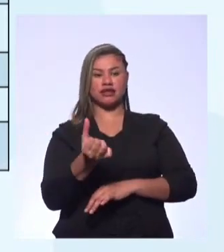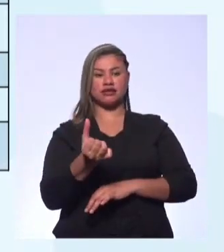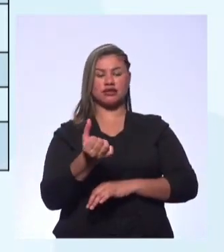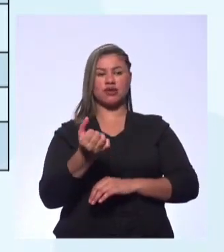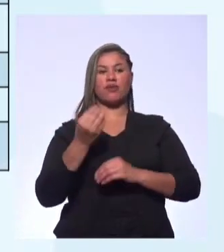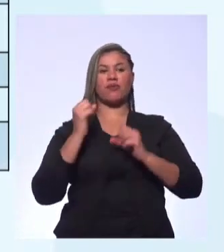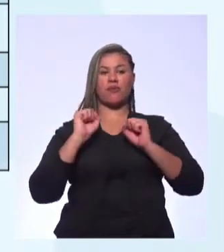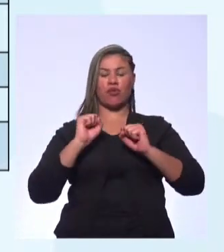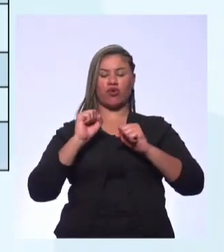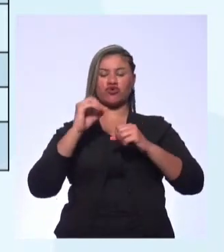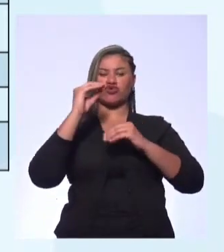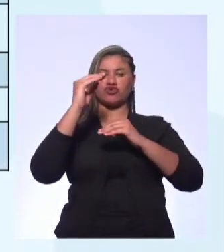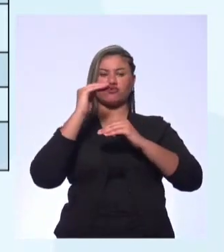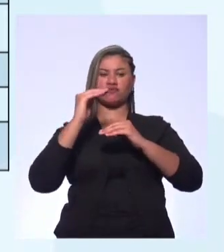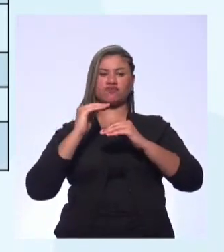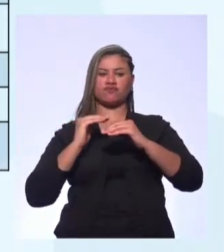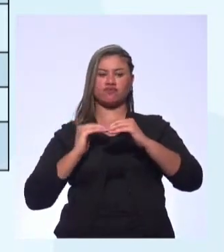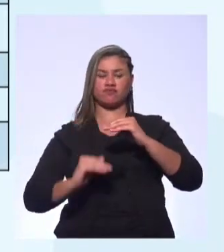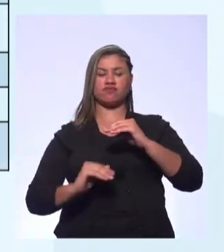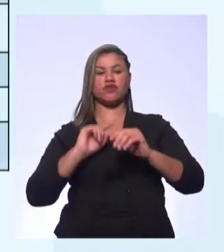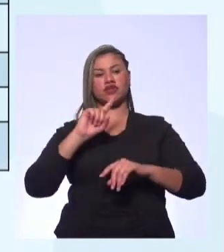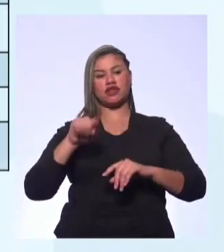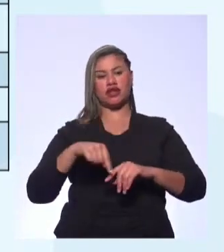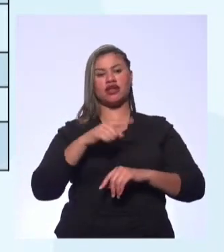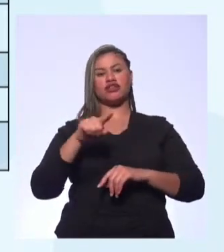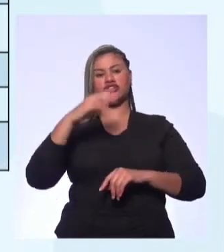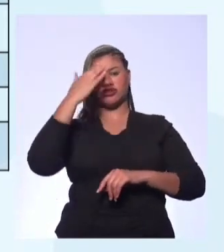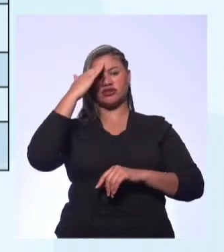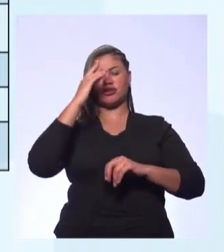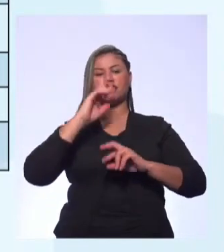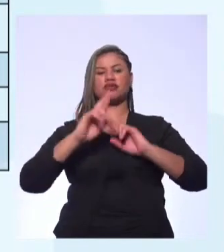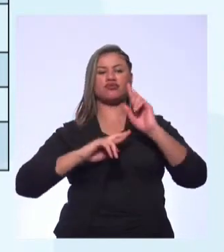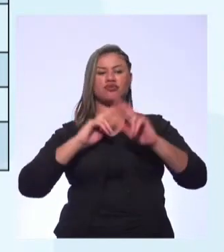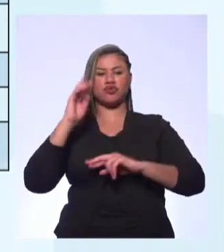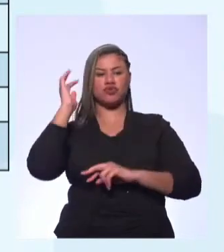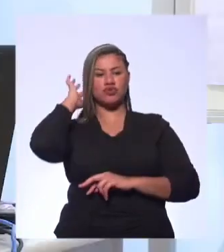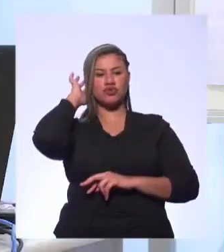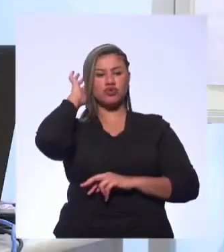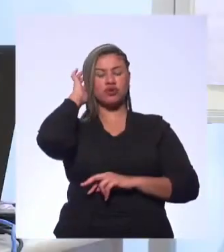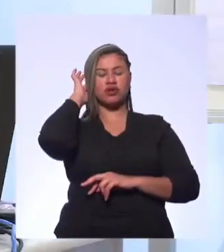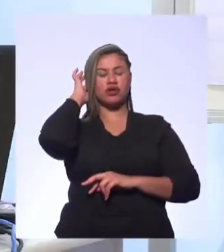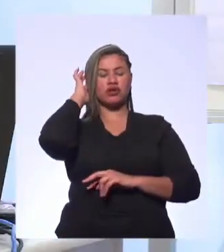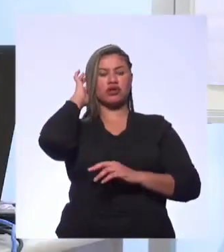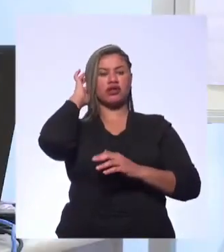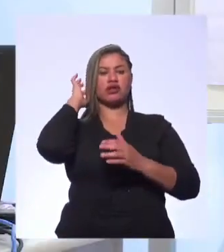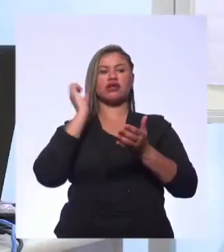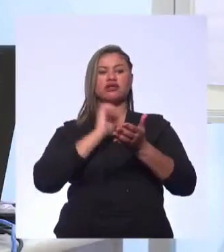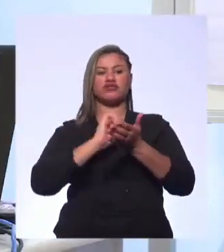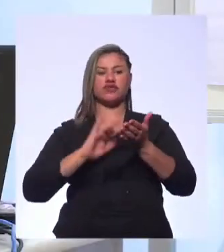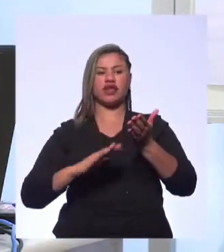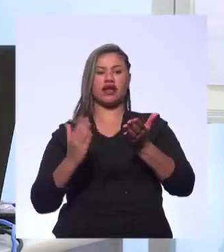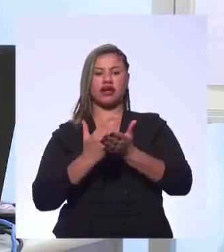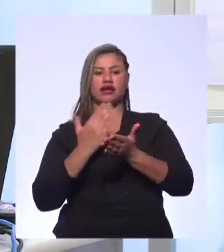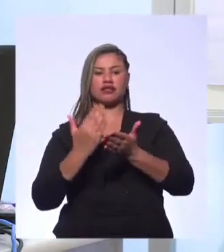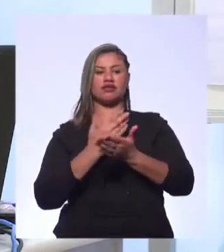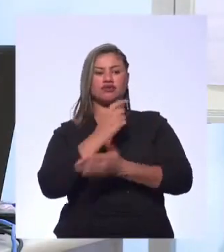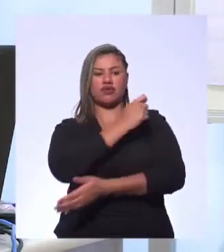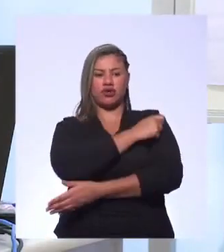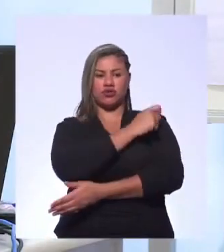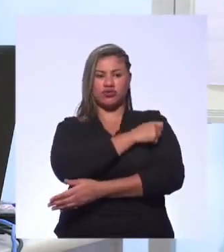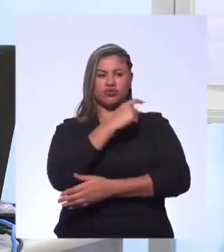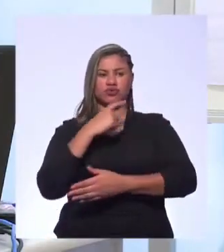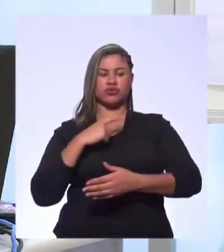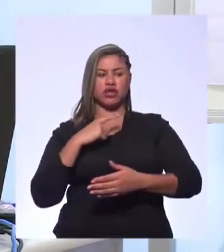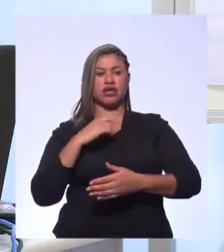do outro, separado por vírgula, que a gente vai entender qual é a resposta. Pode ser? Esse exercício está no caderno do aluno de vocês, que vocês receberam, né? Ou